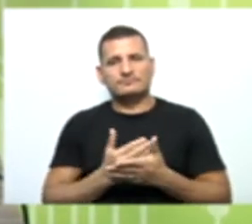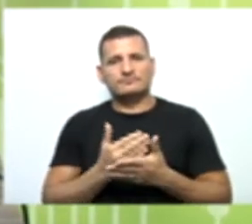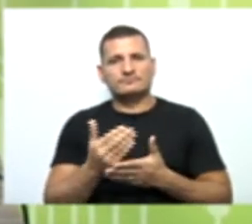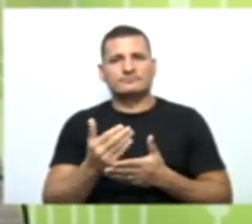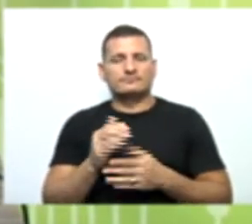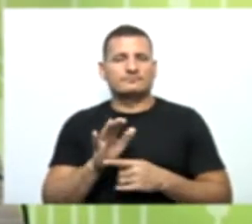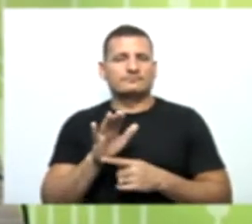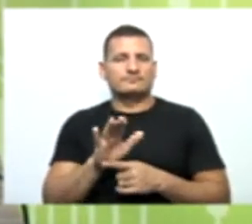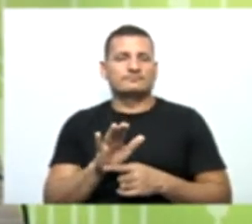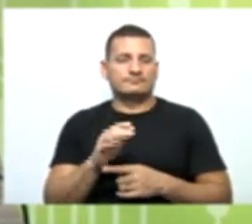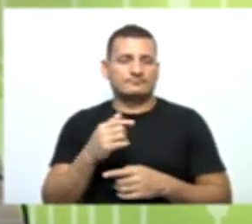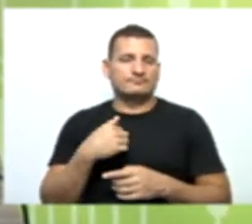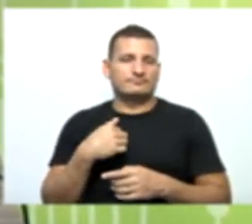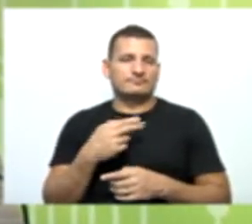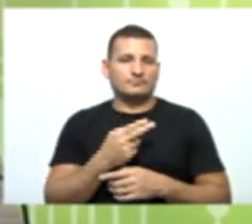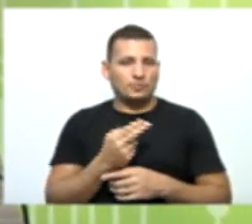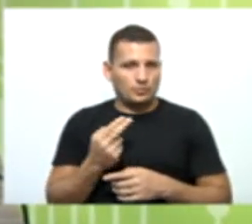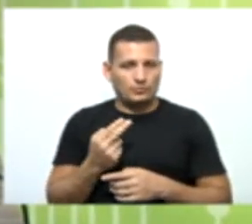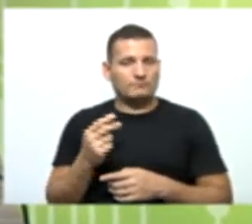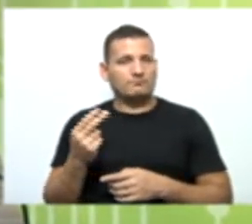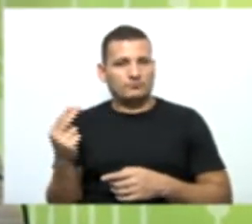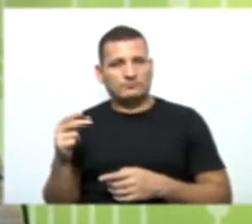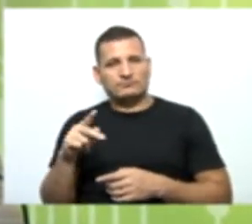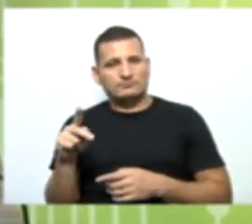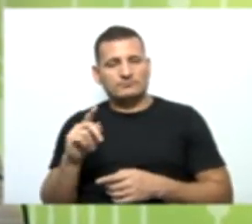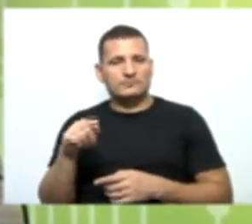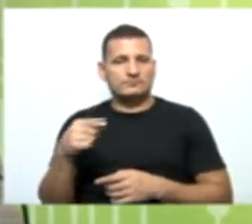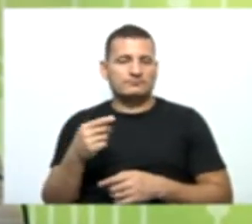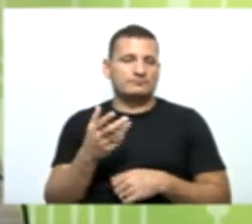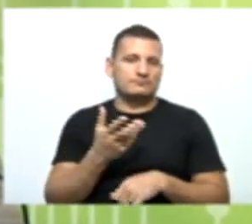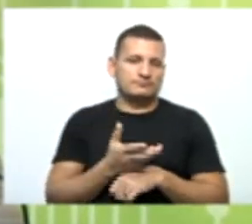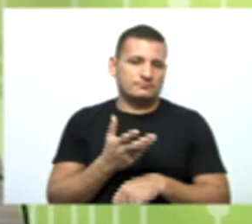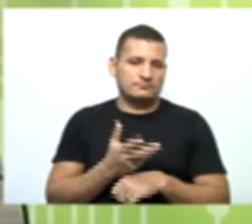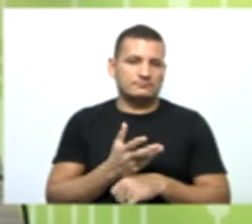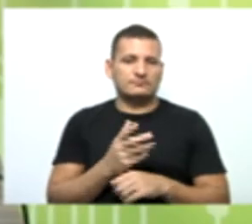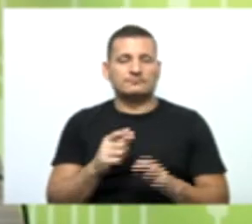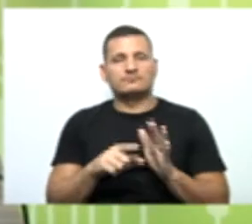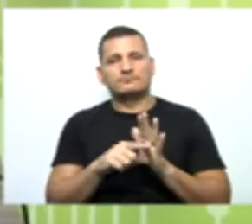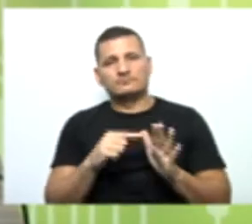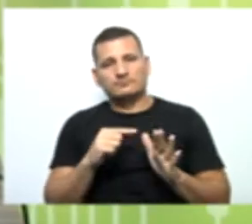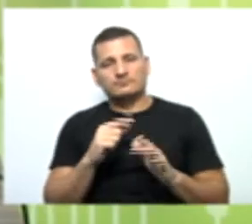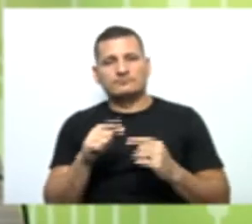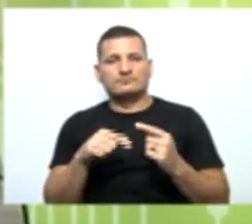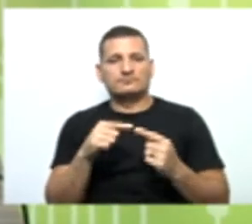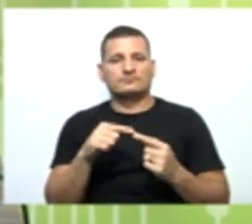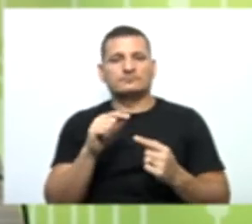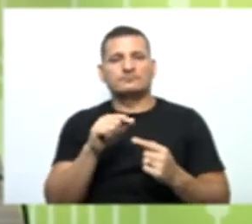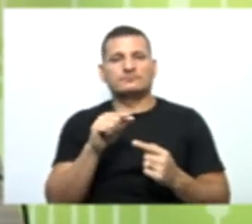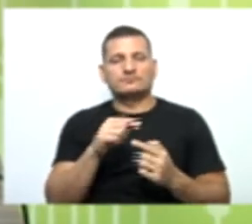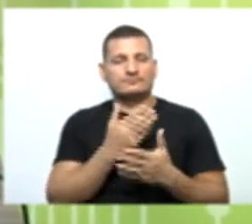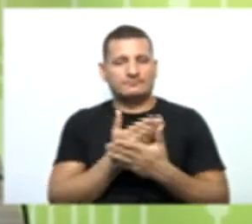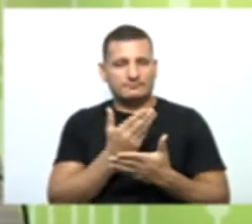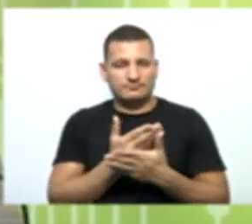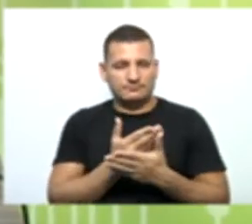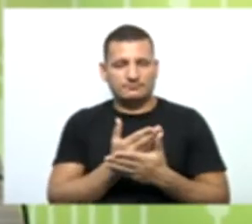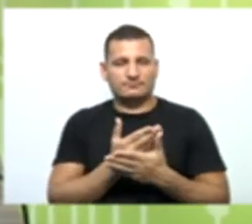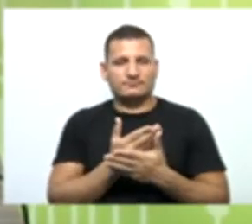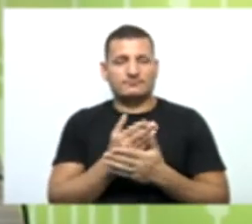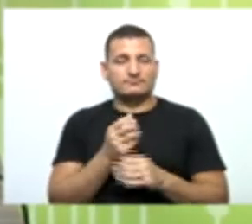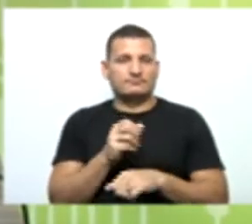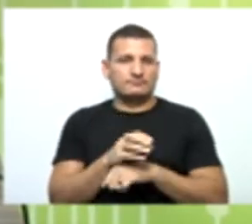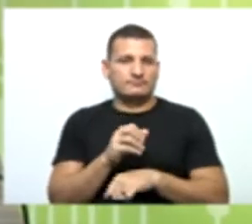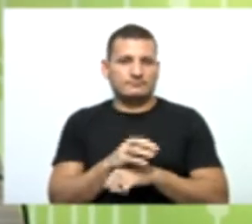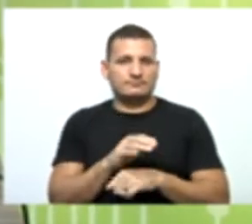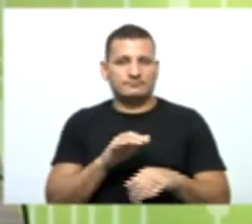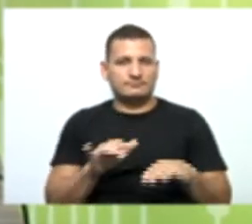dos professores, e depois a apresentação da disciplina, da ementa, dos objetivos, do que a gente vai ver ao longo dessa nossa disciplina de programação